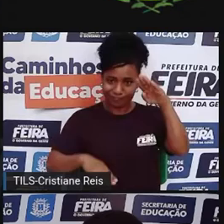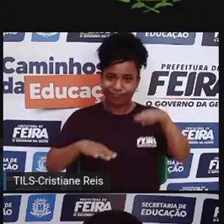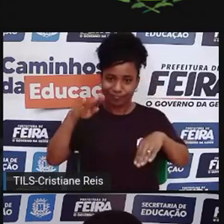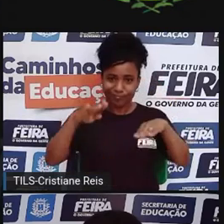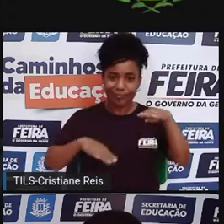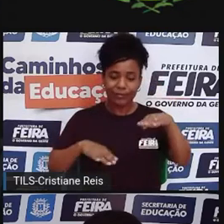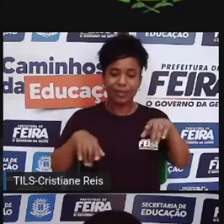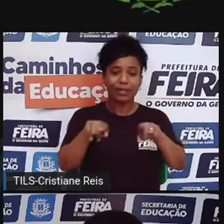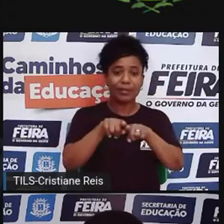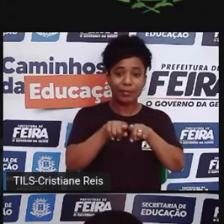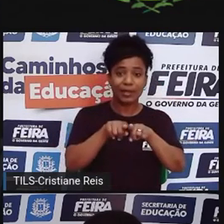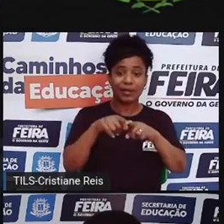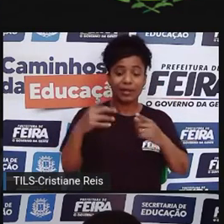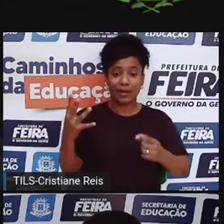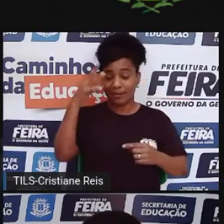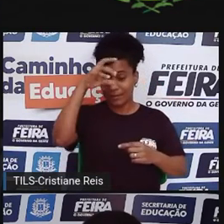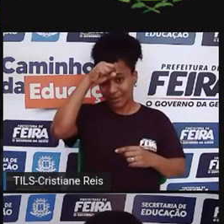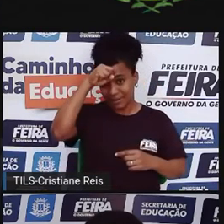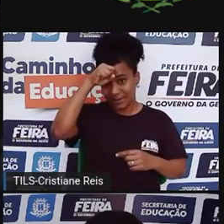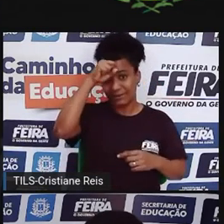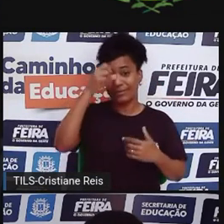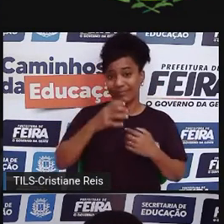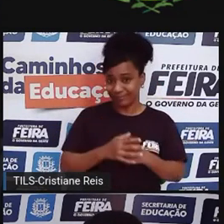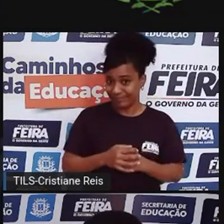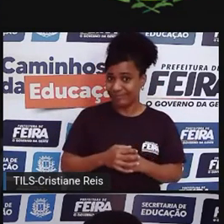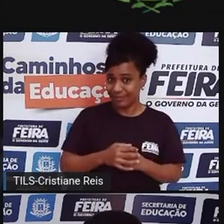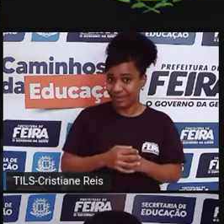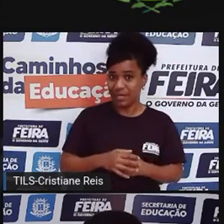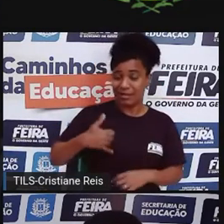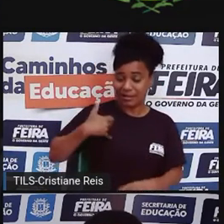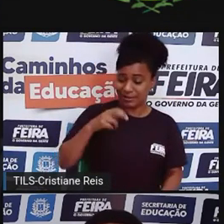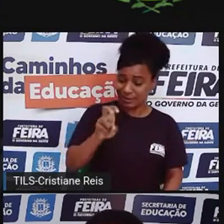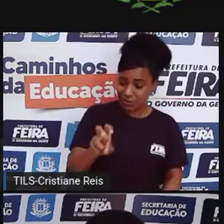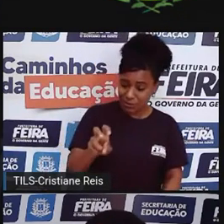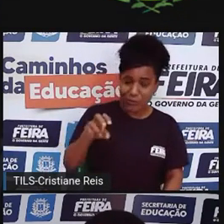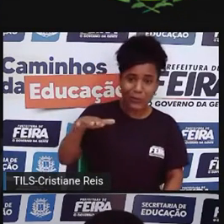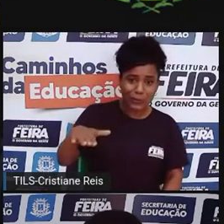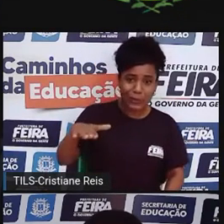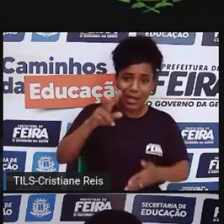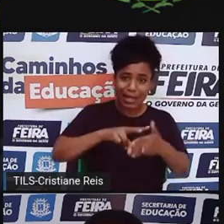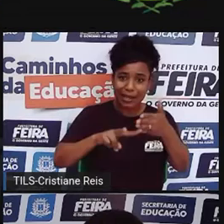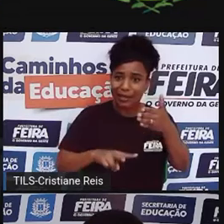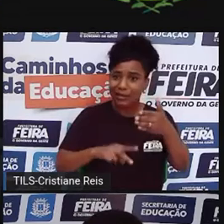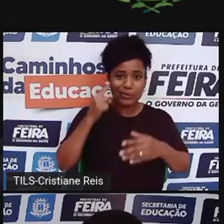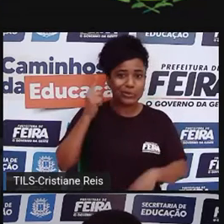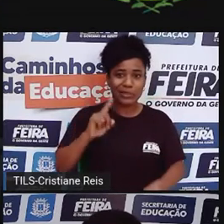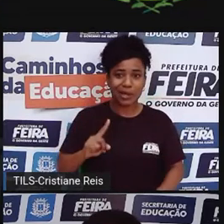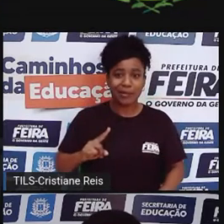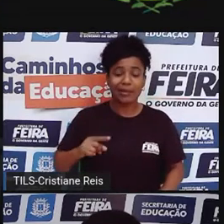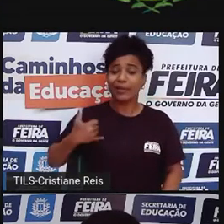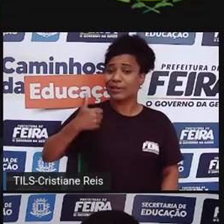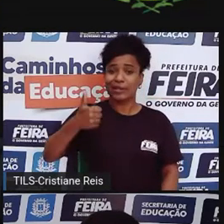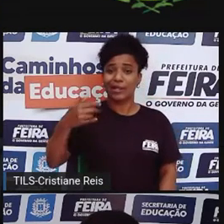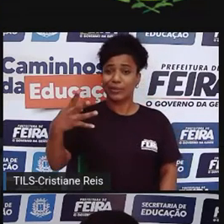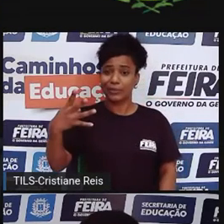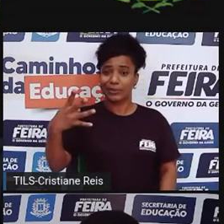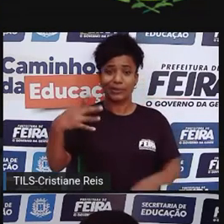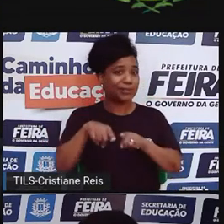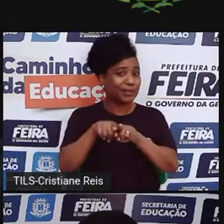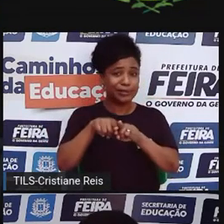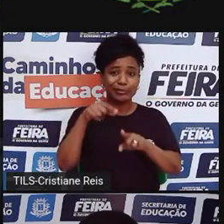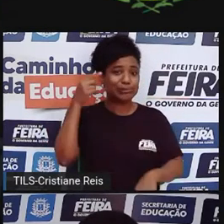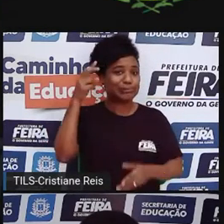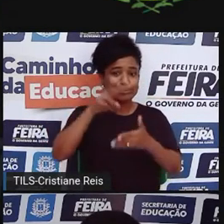ia ter problema com leitura com um aluno de 5 anos, mas o aluno de 14 também não sabe ler. Então, eu vi que eu tinha que trabalhar de forma interdisciplinar. E aí, eu fui me inserindo